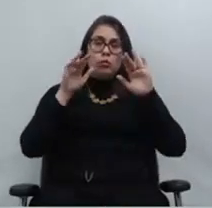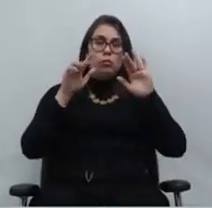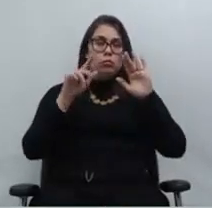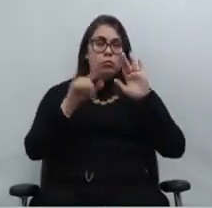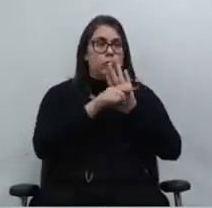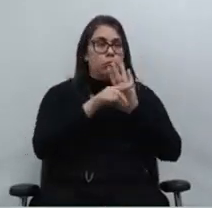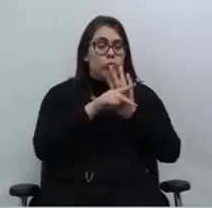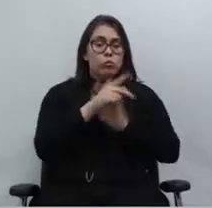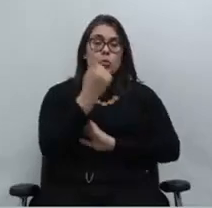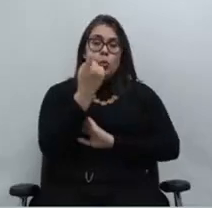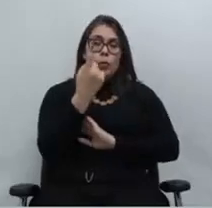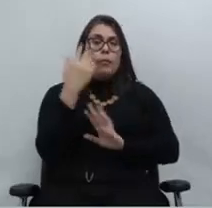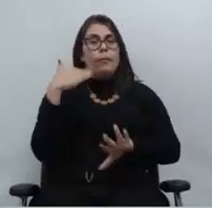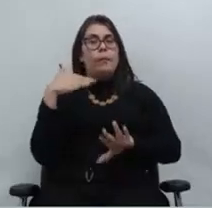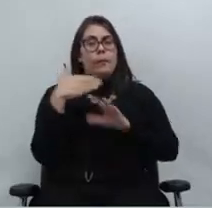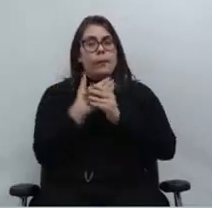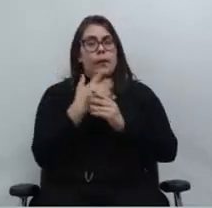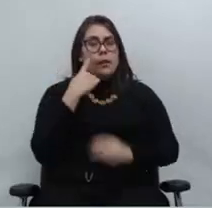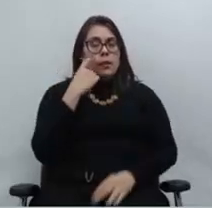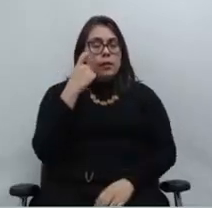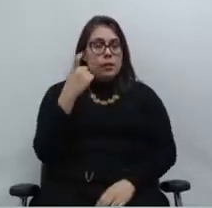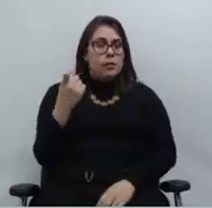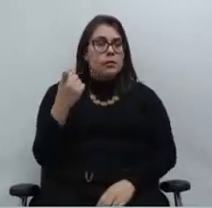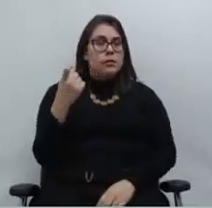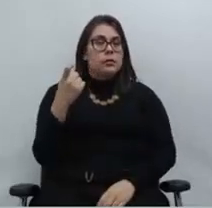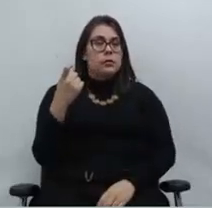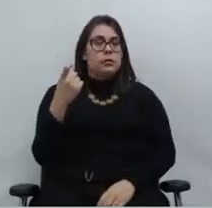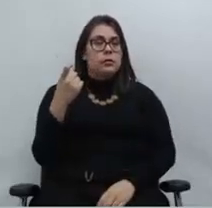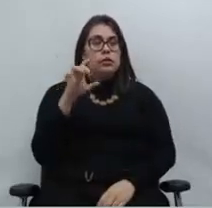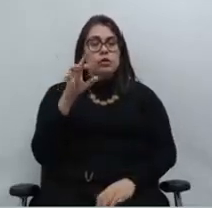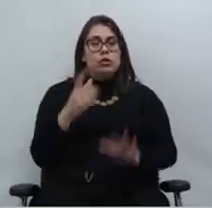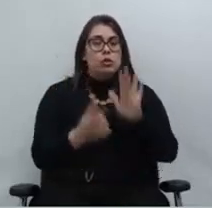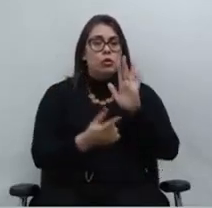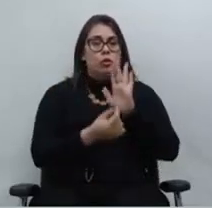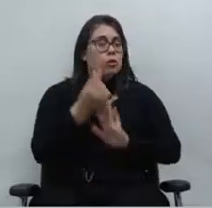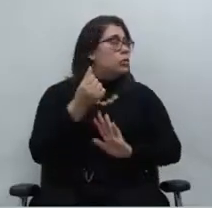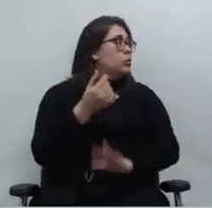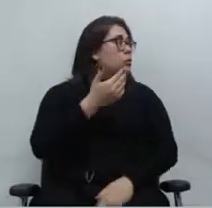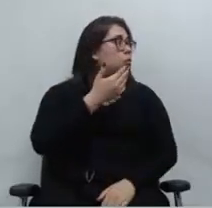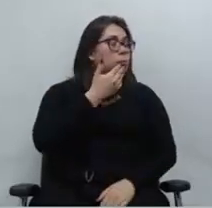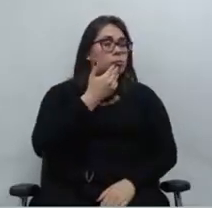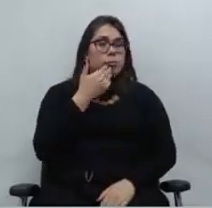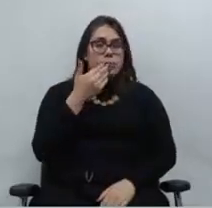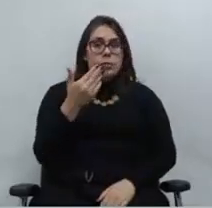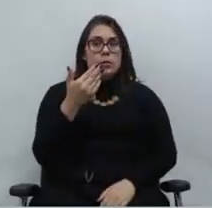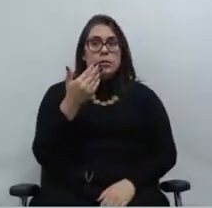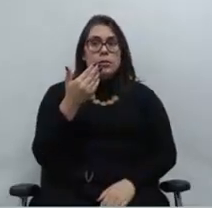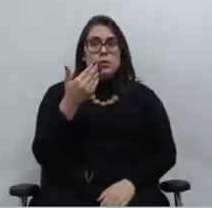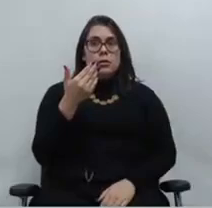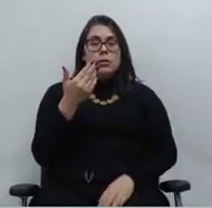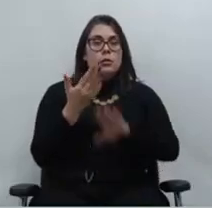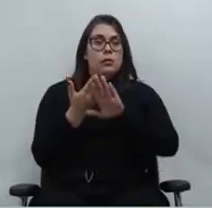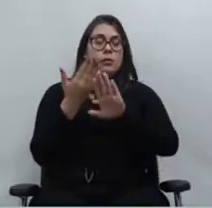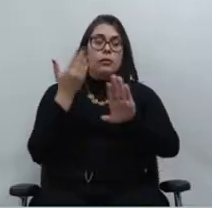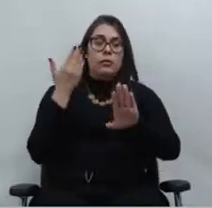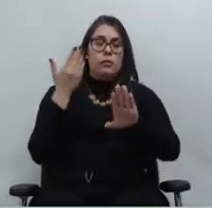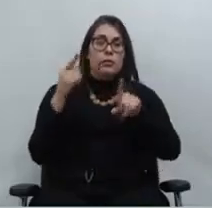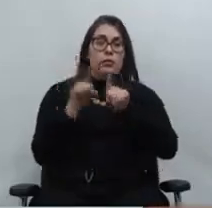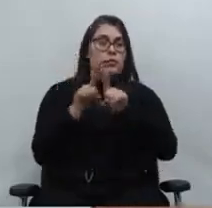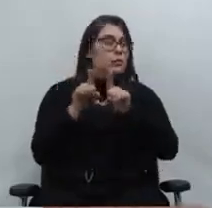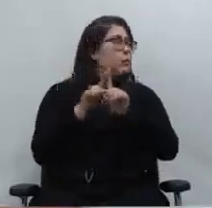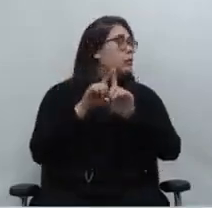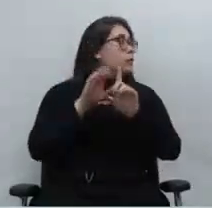de Marília, talvez seja interessante, né? Tratarmos só do orçamento. Eu já vou ter que pedir licença a Vossa Excelência, conselheiro Davi, porque teremos também as homenagens